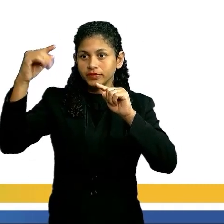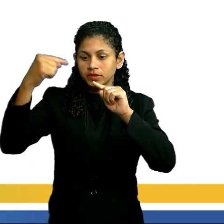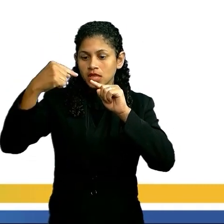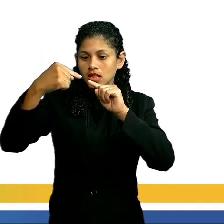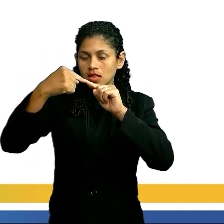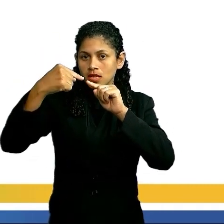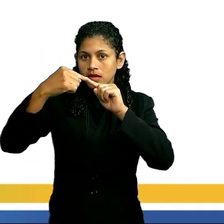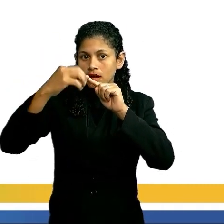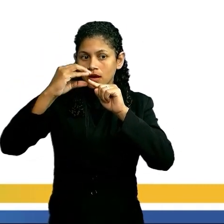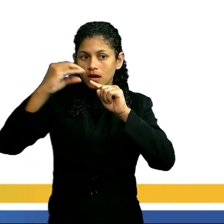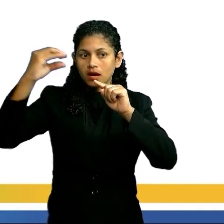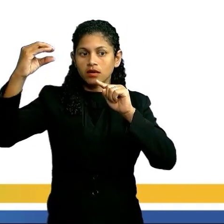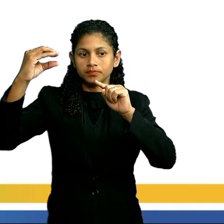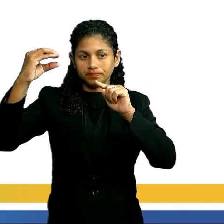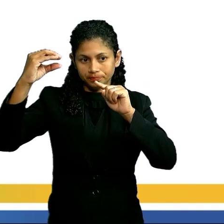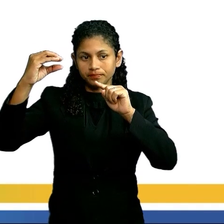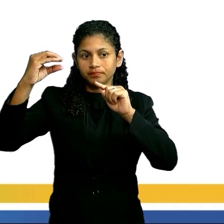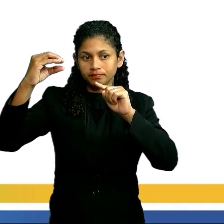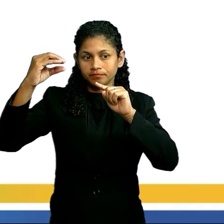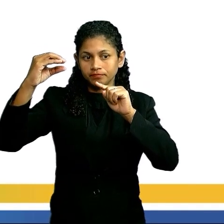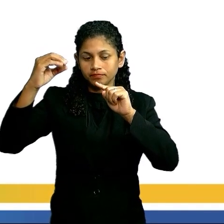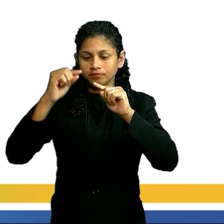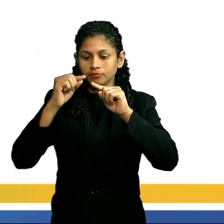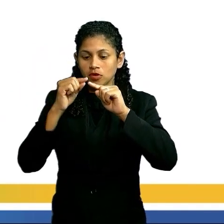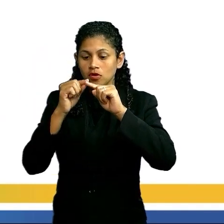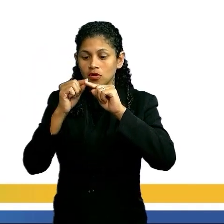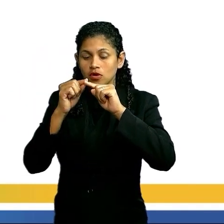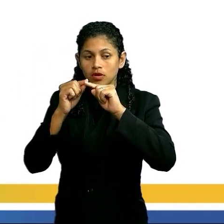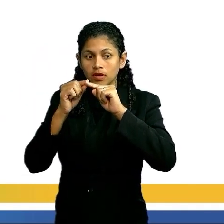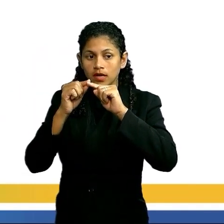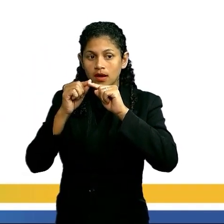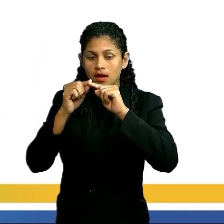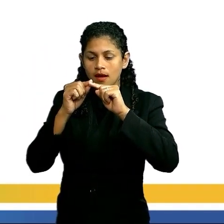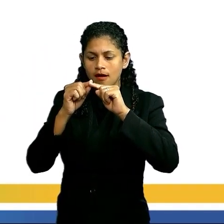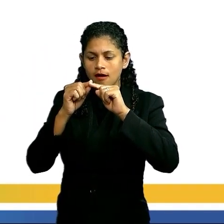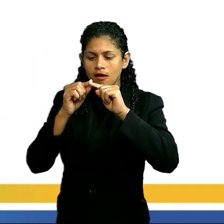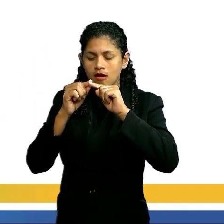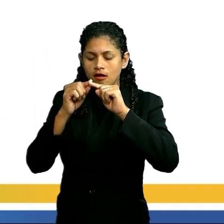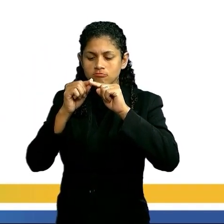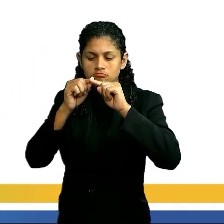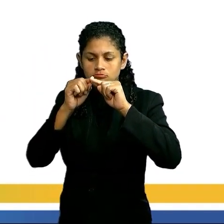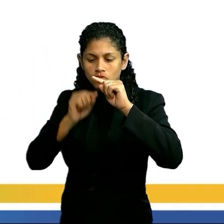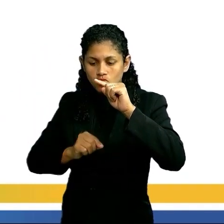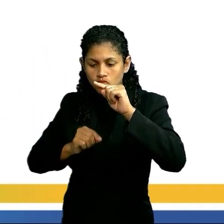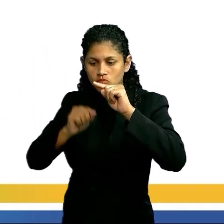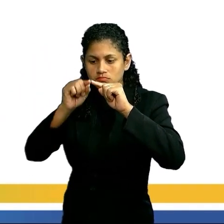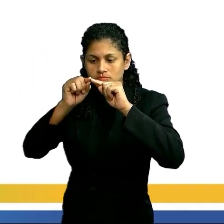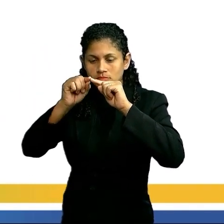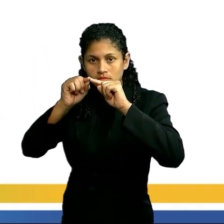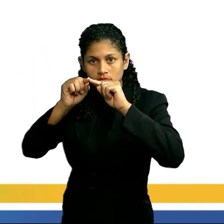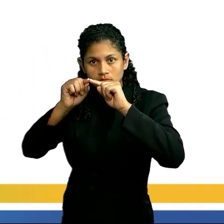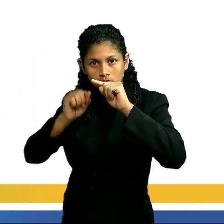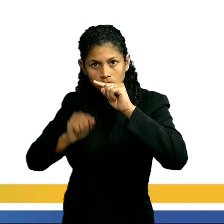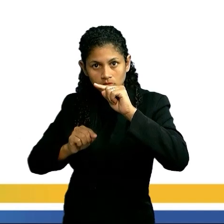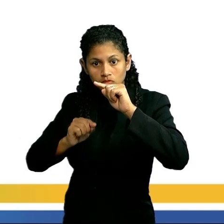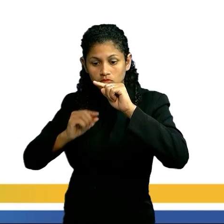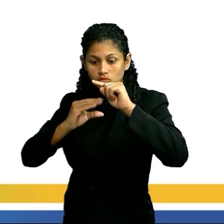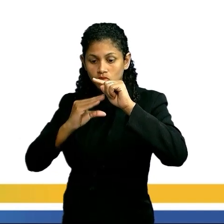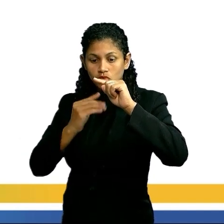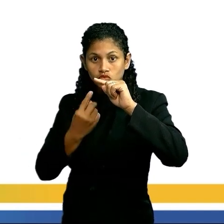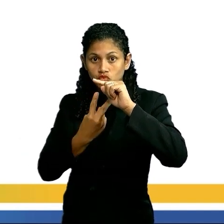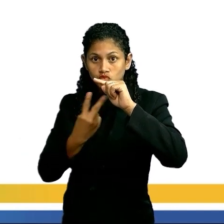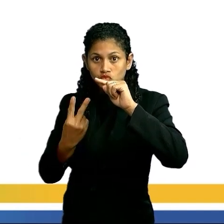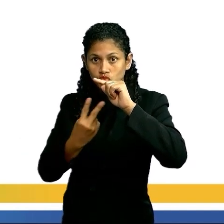então totalizando 3 ligações. Faltam quantas ligações para ele atingir a tetravalência? Falta